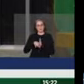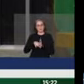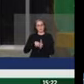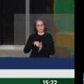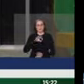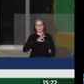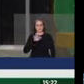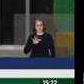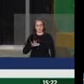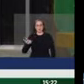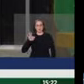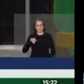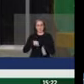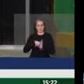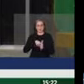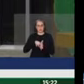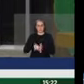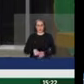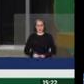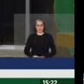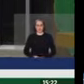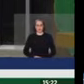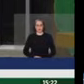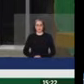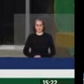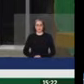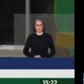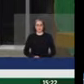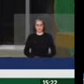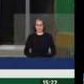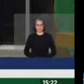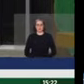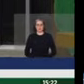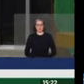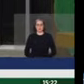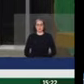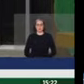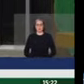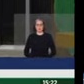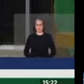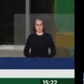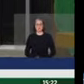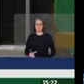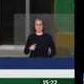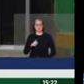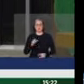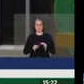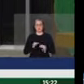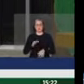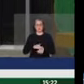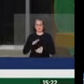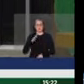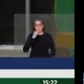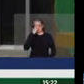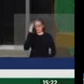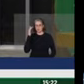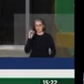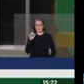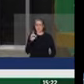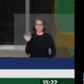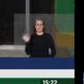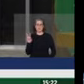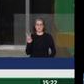Polícia Federal está investigando. Está havendo agora mesmo o julgamento. Mais de 100 golpistas vão virar